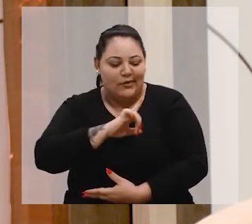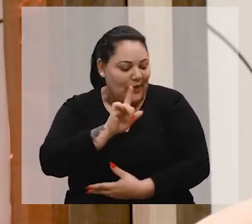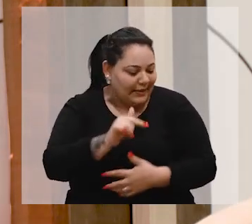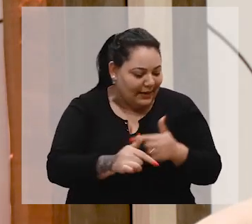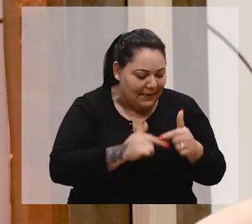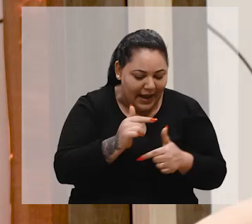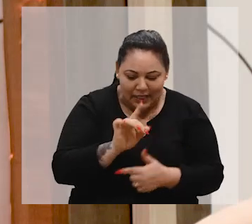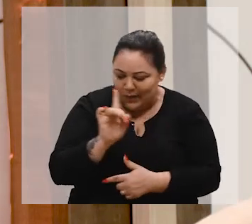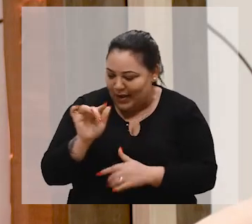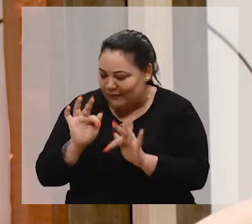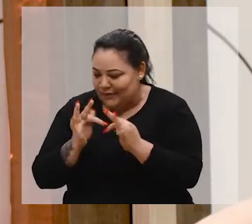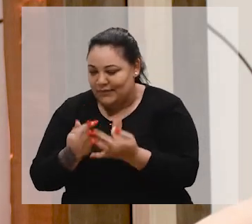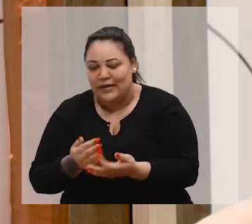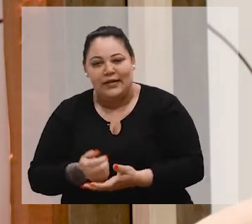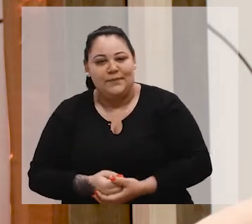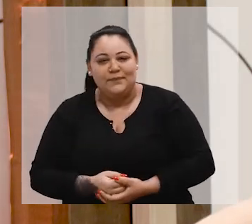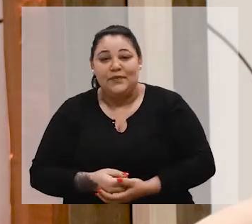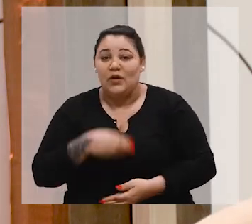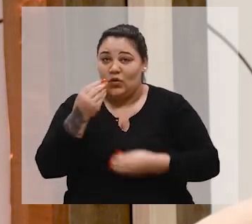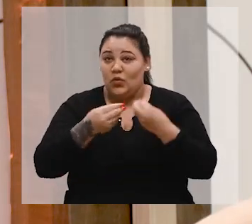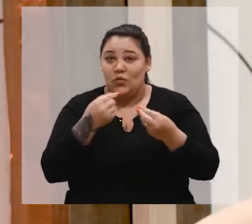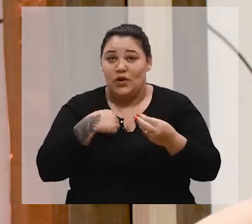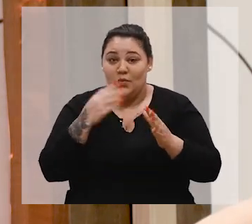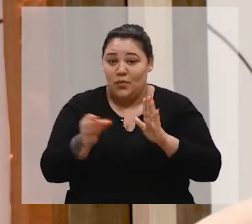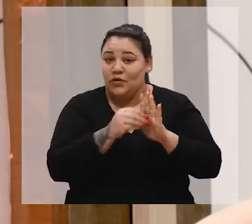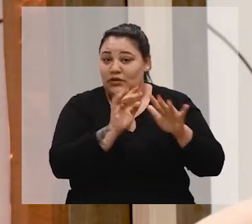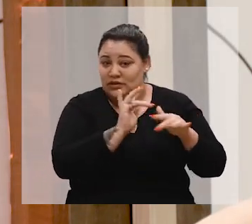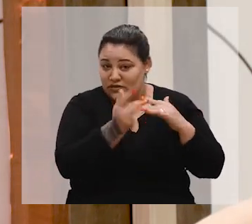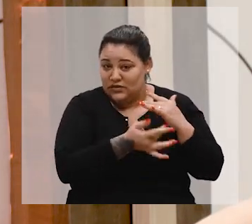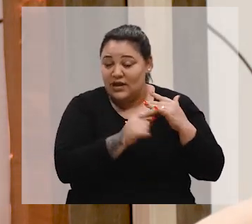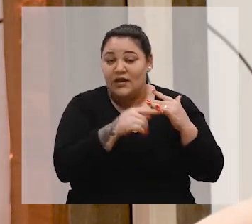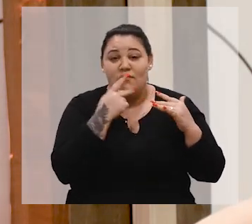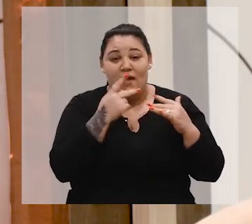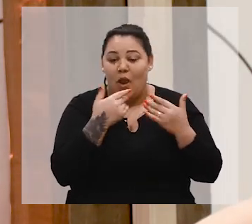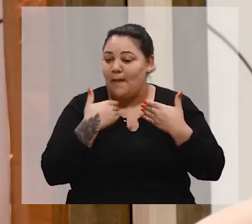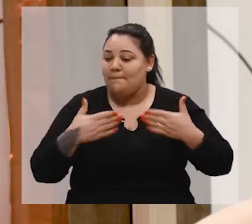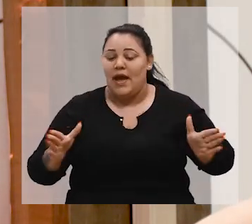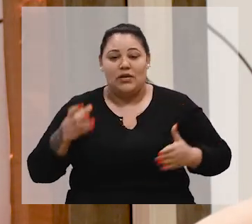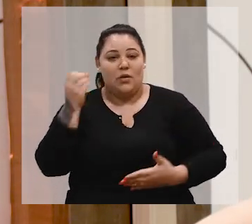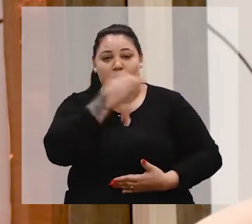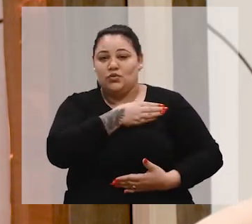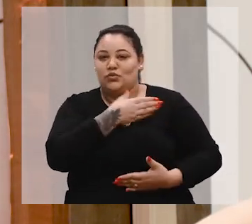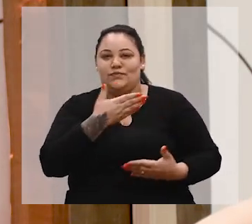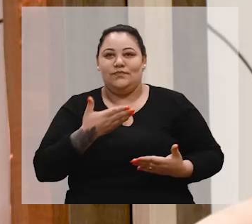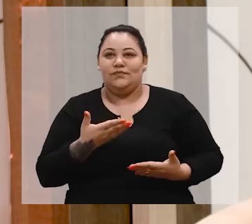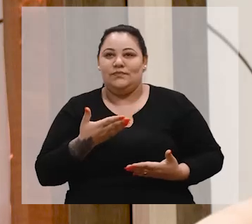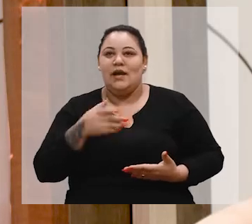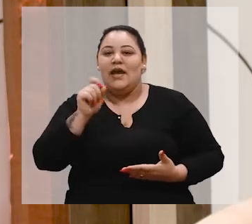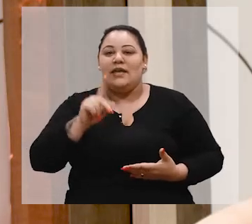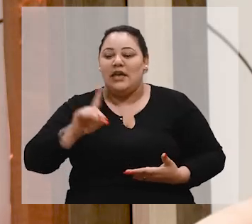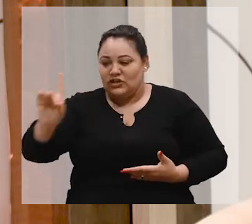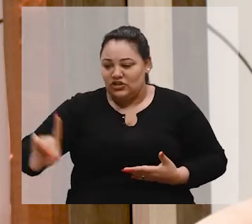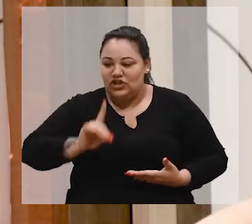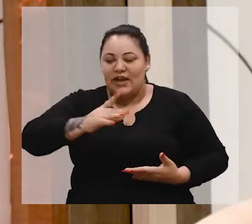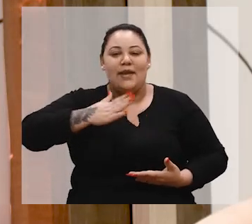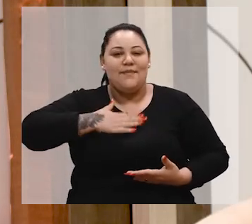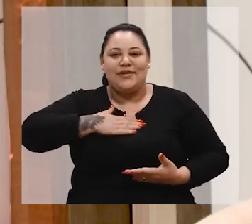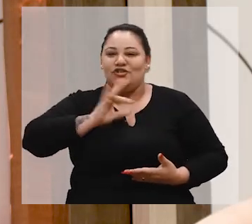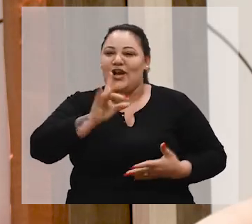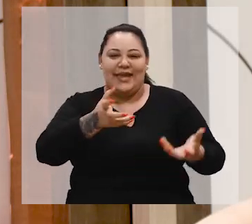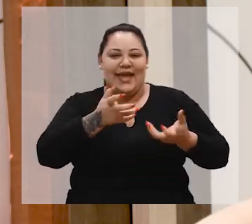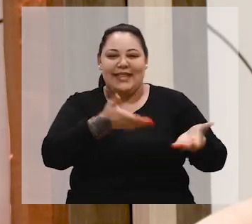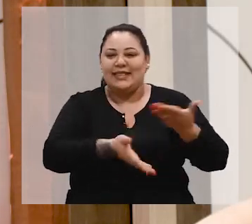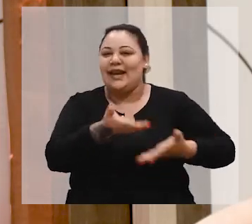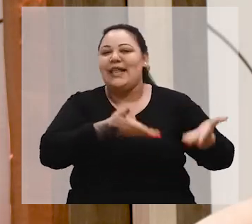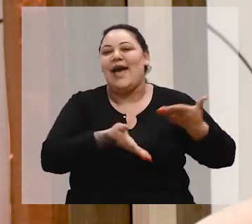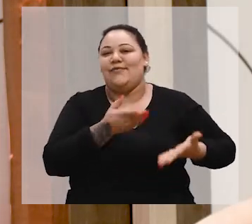questão de trabalho, vem uma questão da família. Como eu, até nas minhas redes sociais, eu falo abertamente sobre o abuso, quem vem para mim já vem para tratar